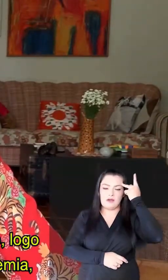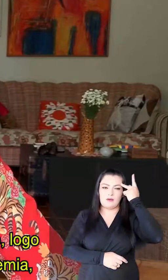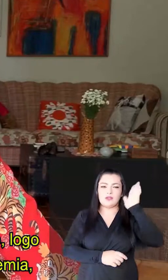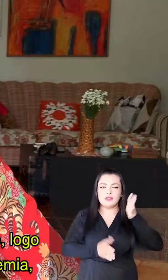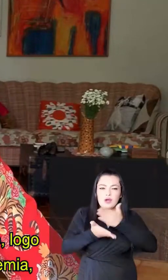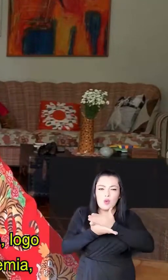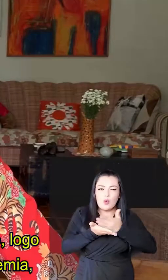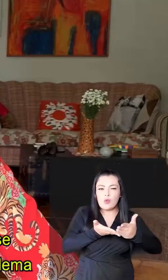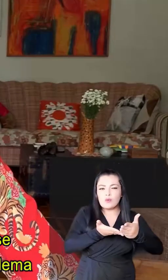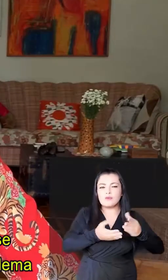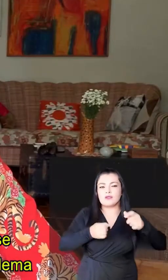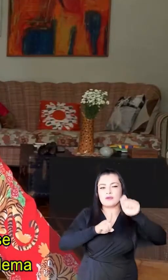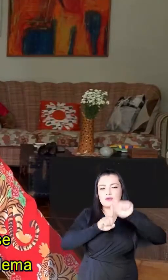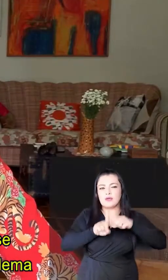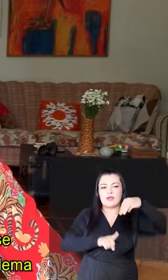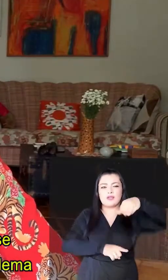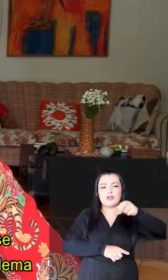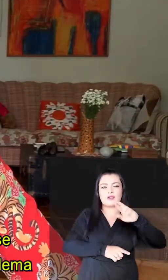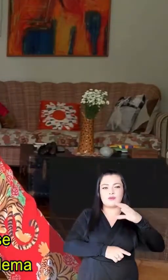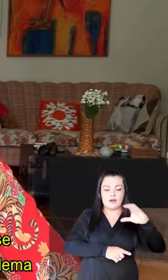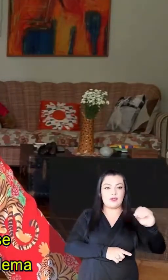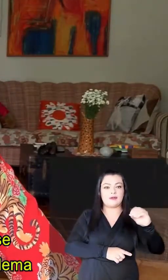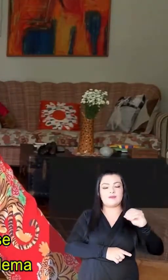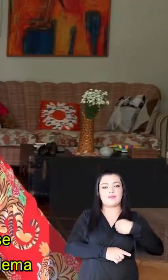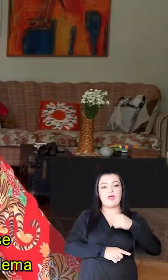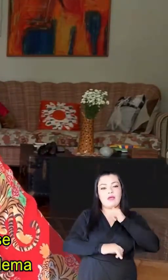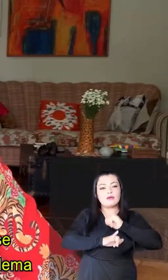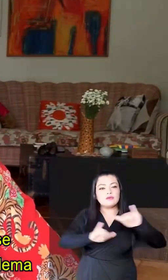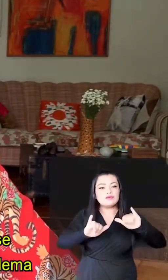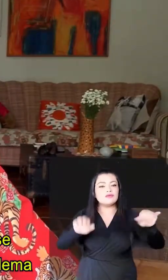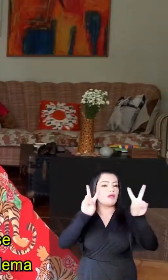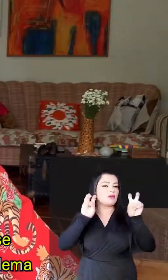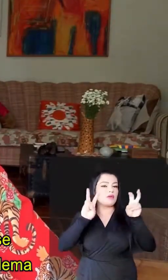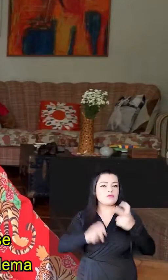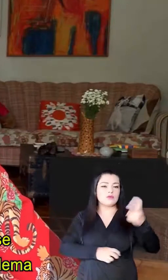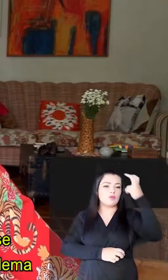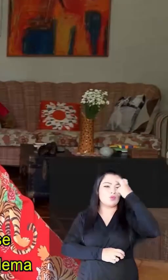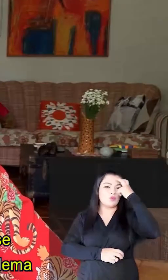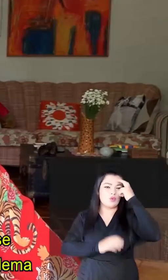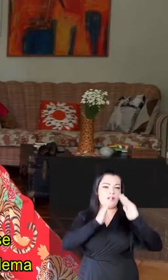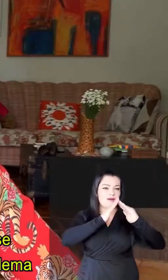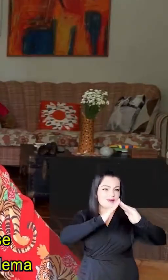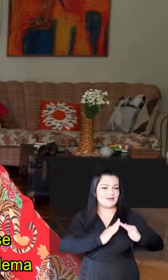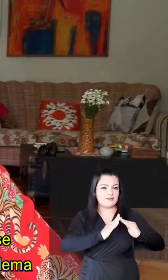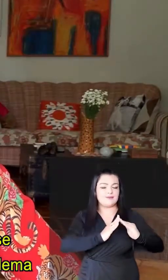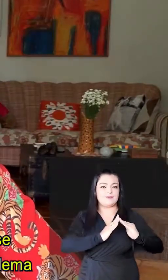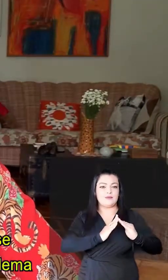quando começou a pandemia, lançou a campanha Cultura em Casa. Nesse momento, toda a equipe do